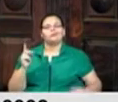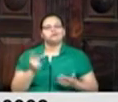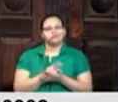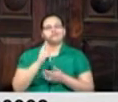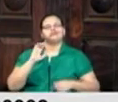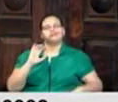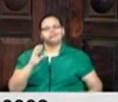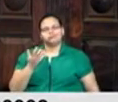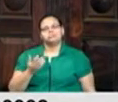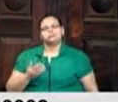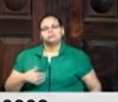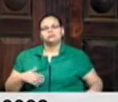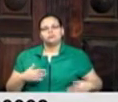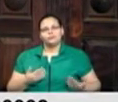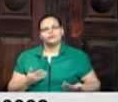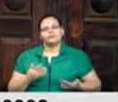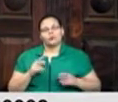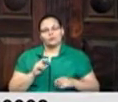acontecendo